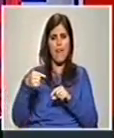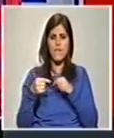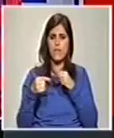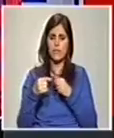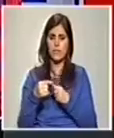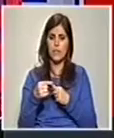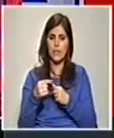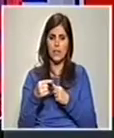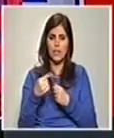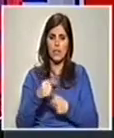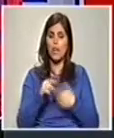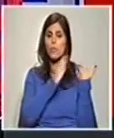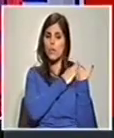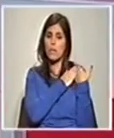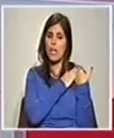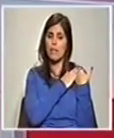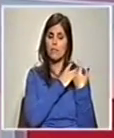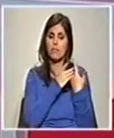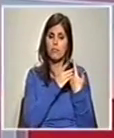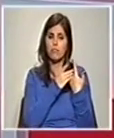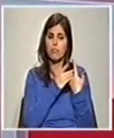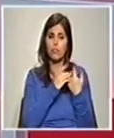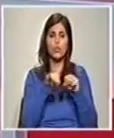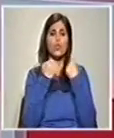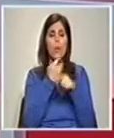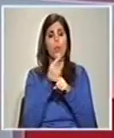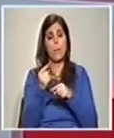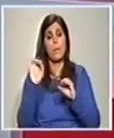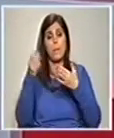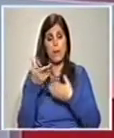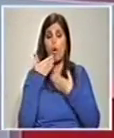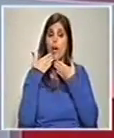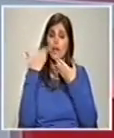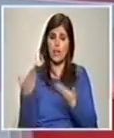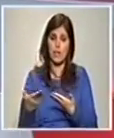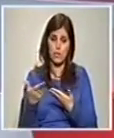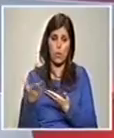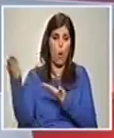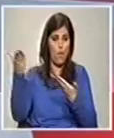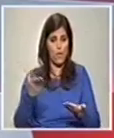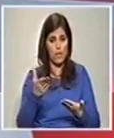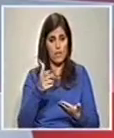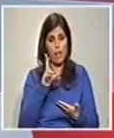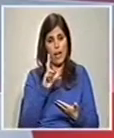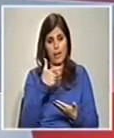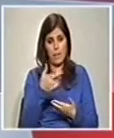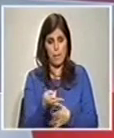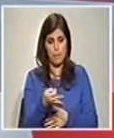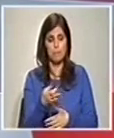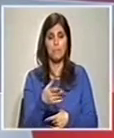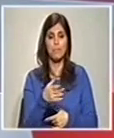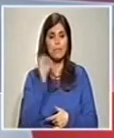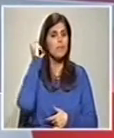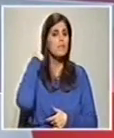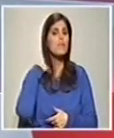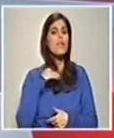responsáveis socialmente? Antes de mais, muito boa tarde. Agradecer à RTP o convite que fez ao IES. Bem, eu penso que, antes de mais, as empresas são